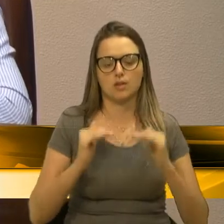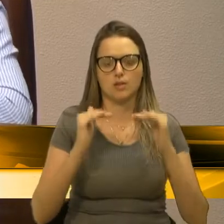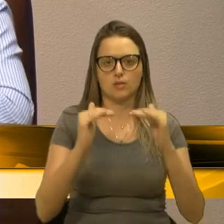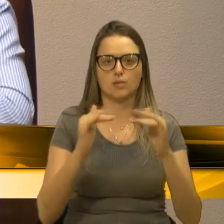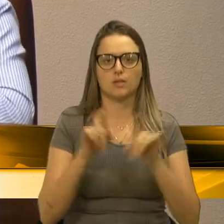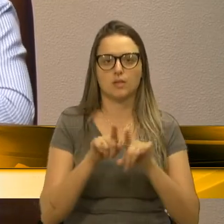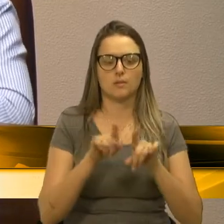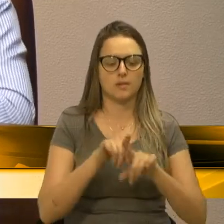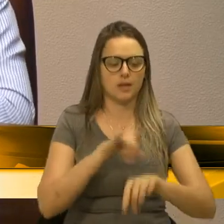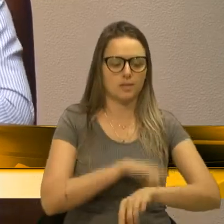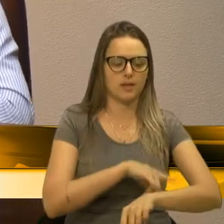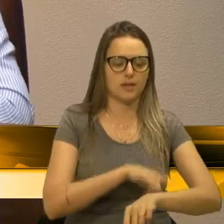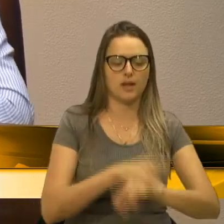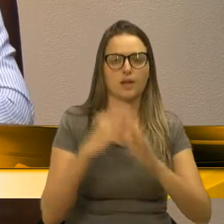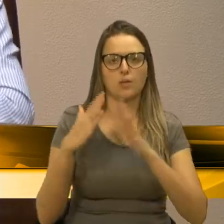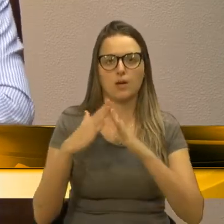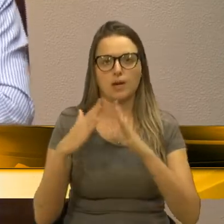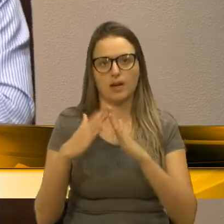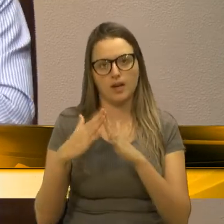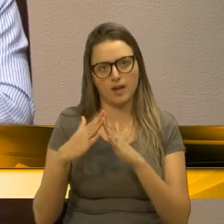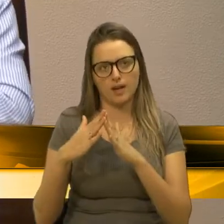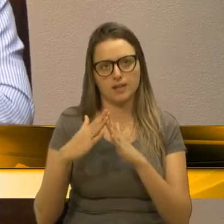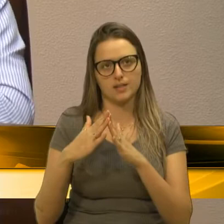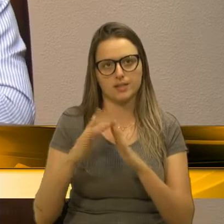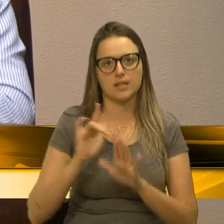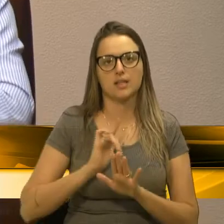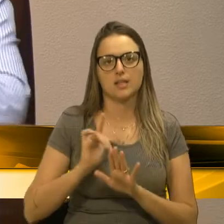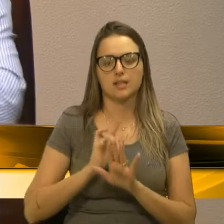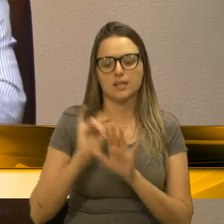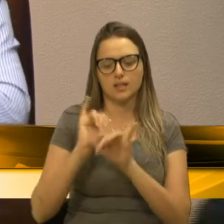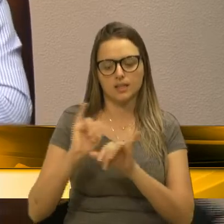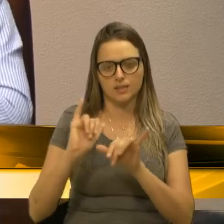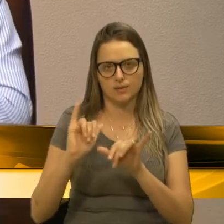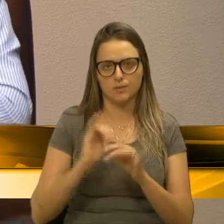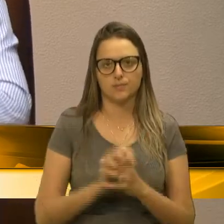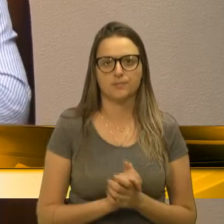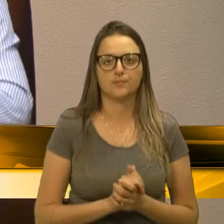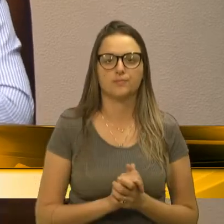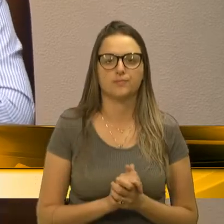dos banheiros, a casinha ali das informações.